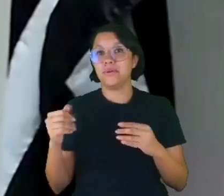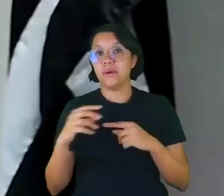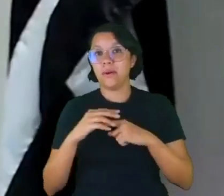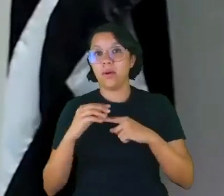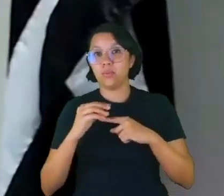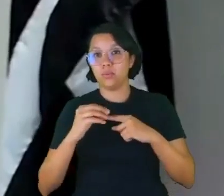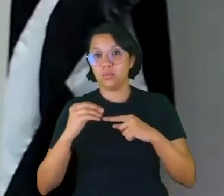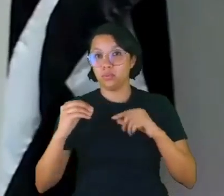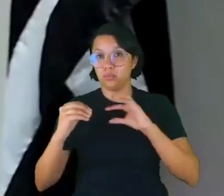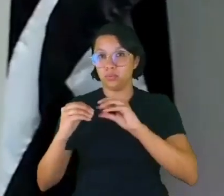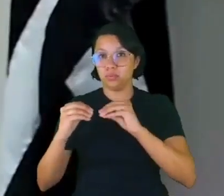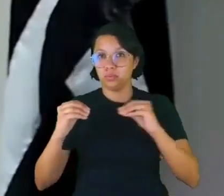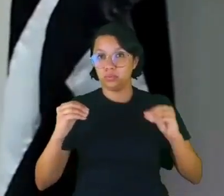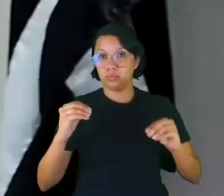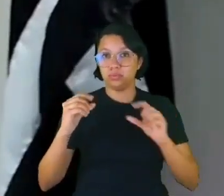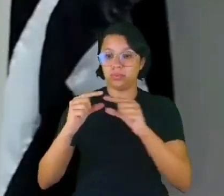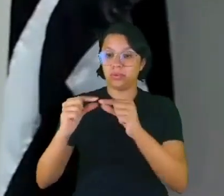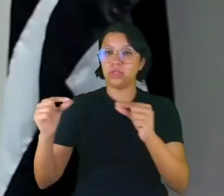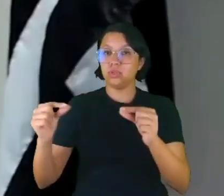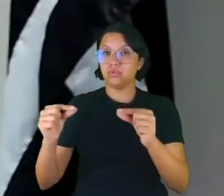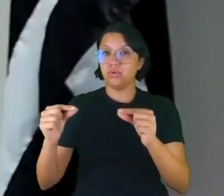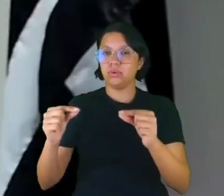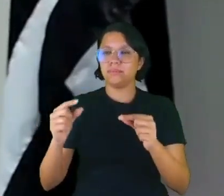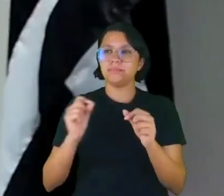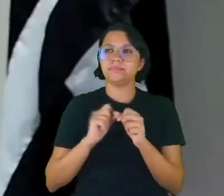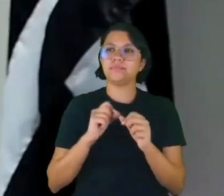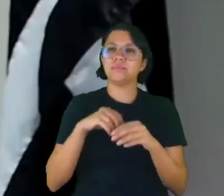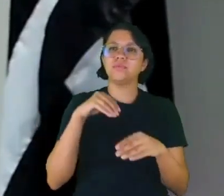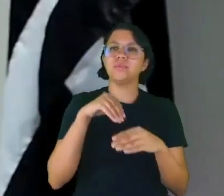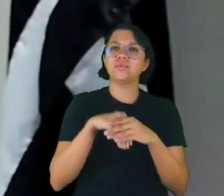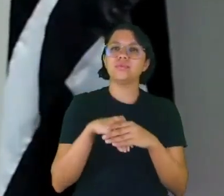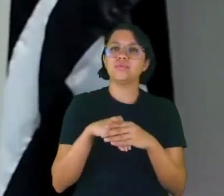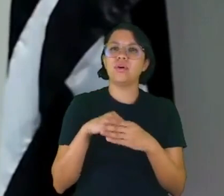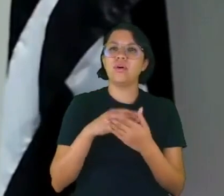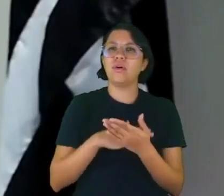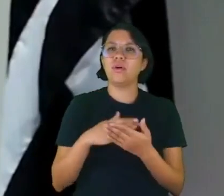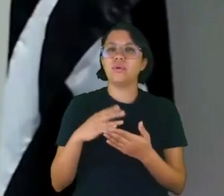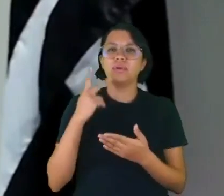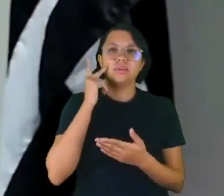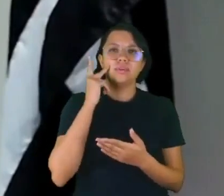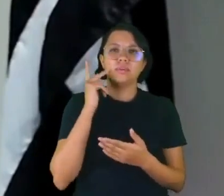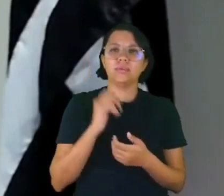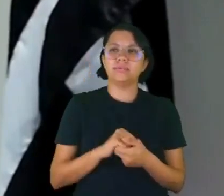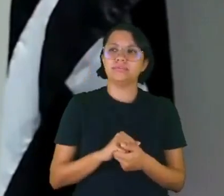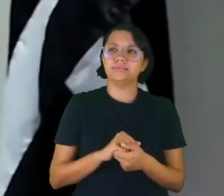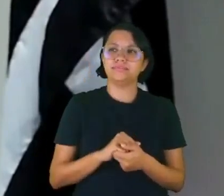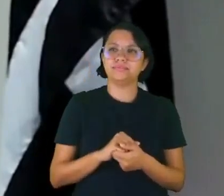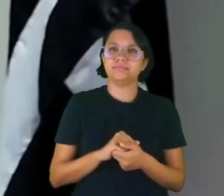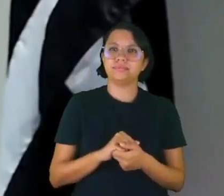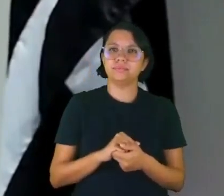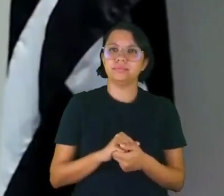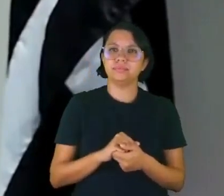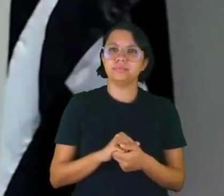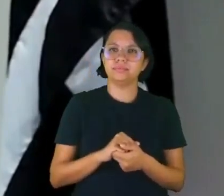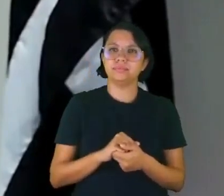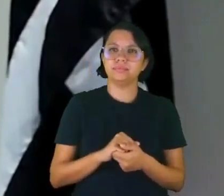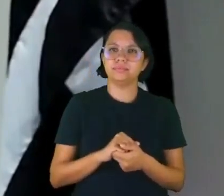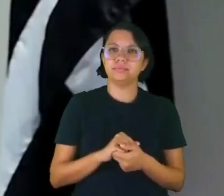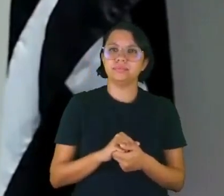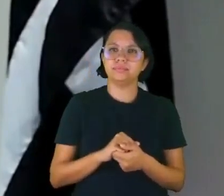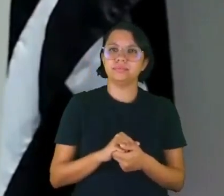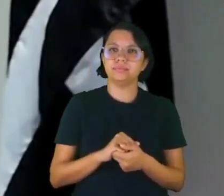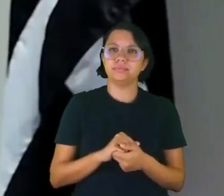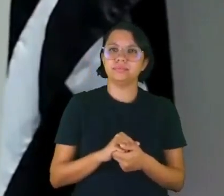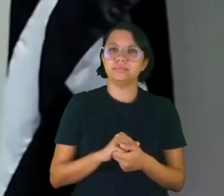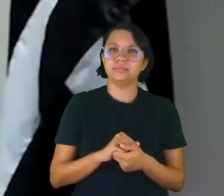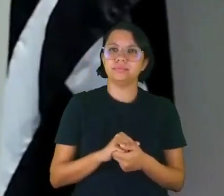E eu fiz um voto, o voto original aqui de São Paulo é do... O ministro Paulo